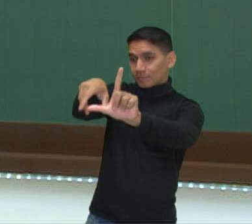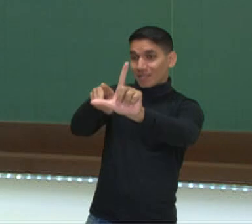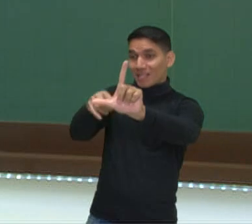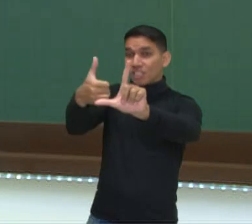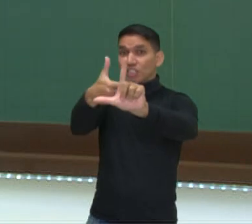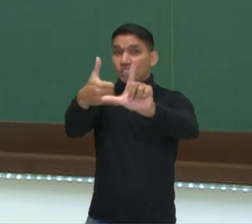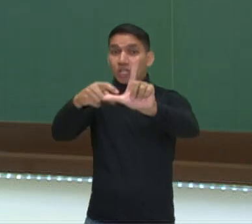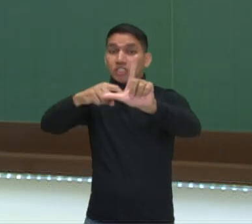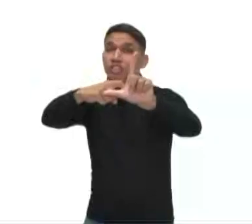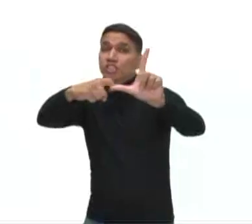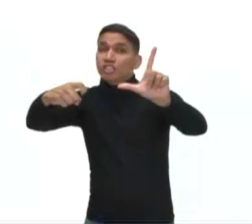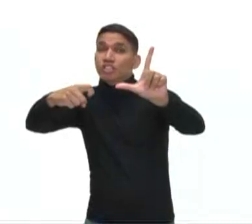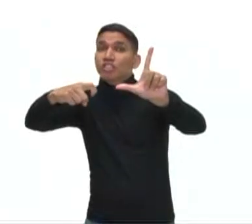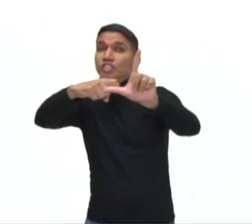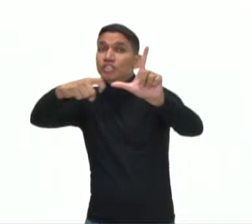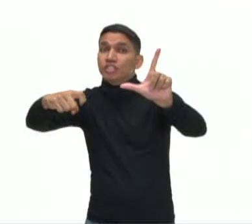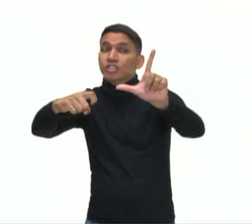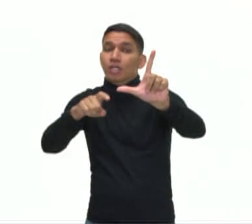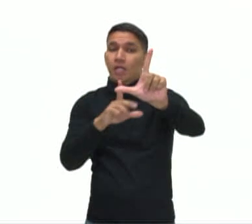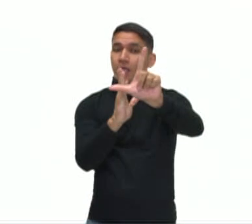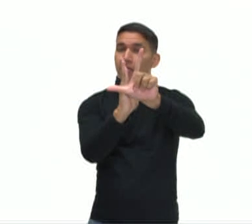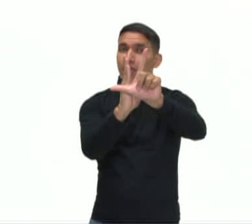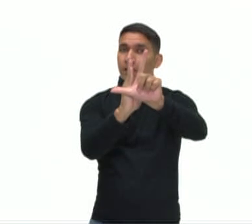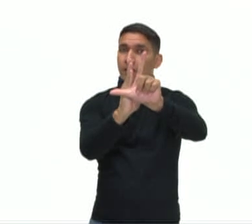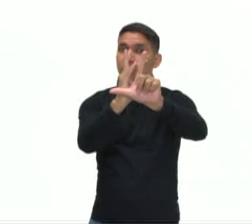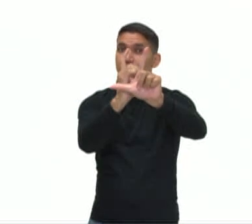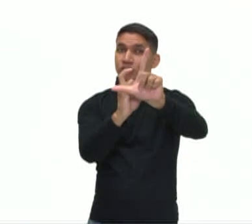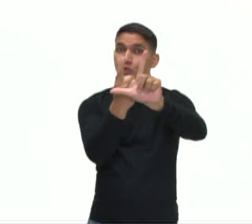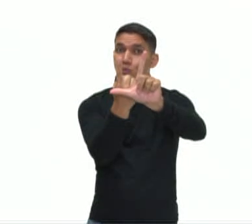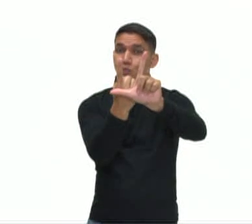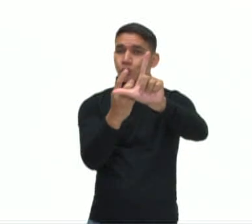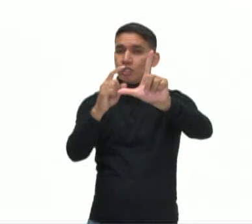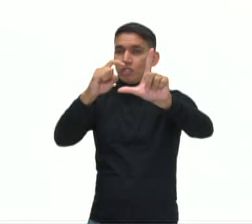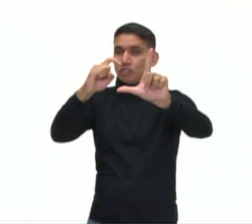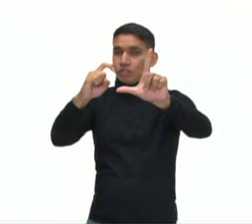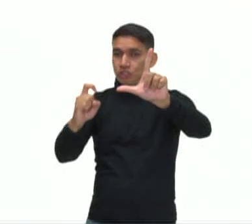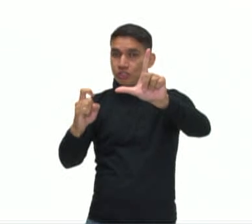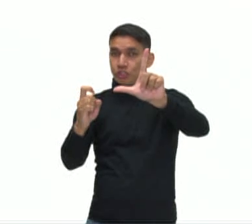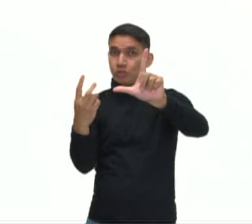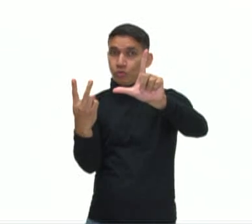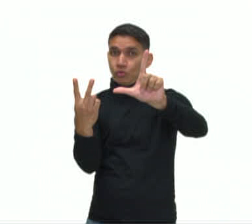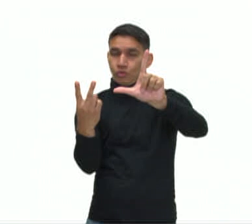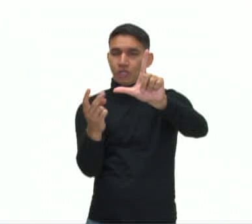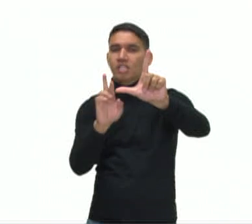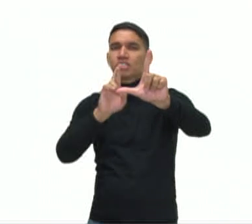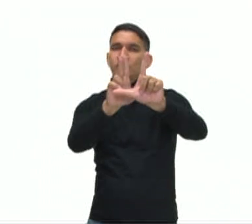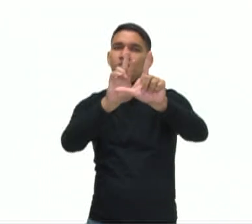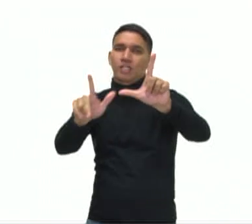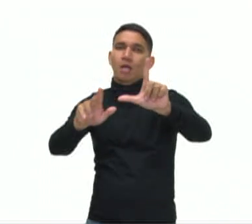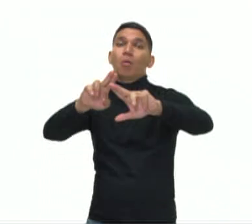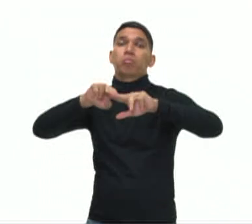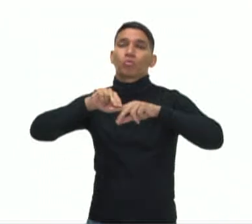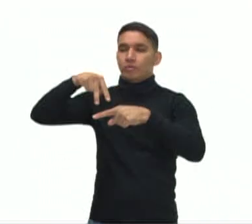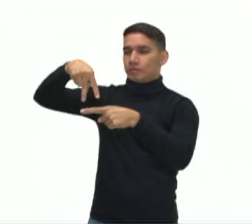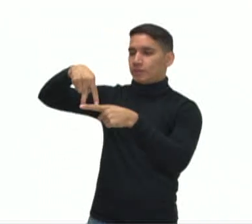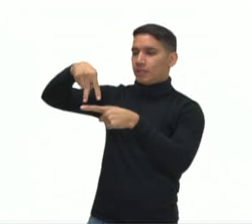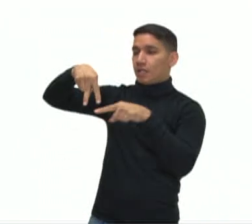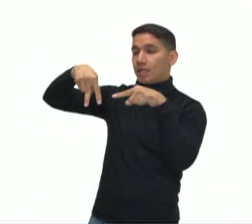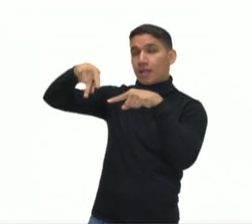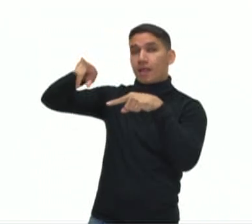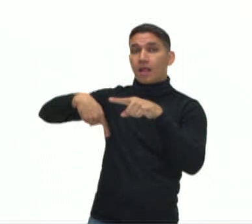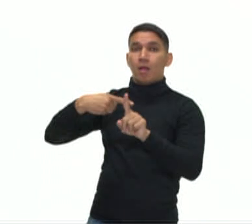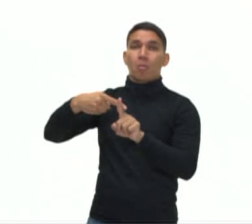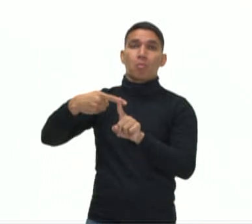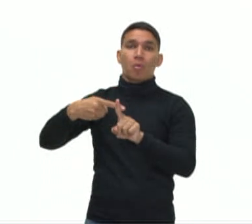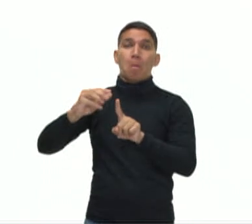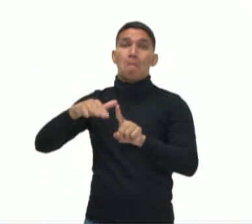do x em dois momentos. X' diferente de x duas linhas. Significa que o meu delta era positivo, delta maior